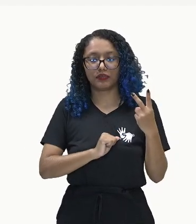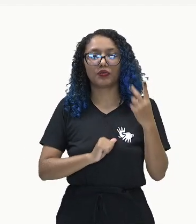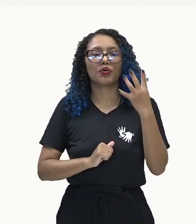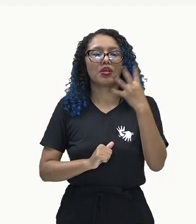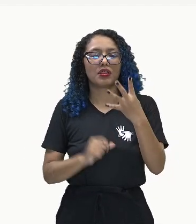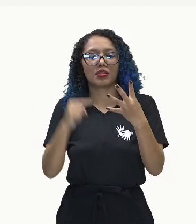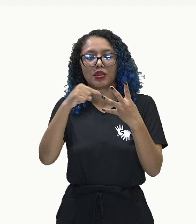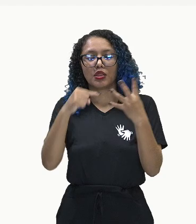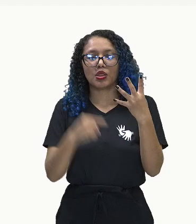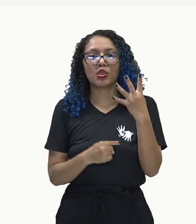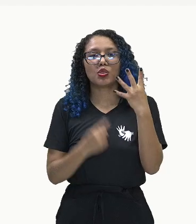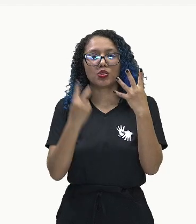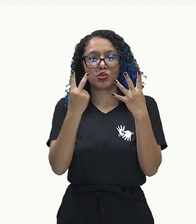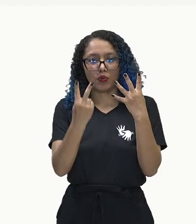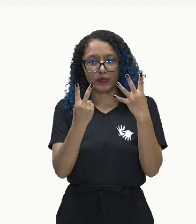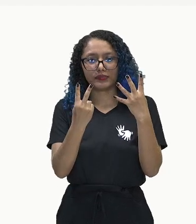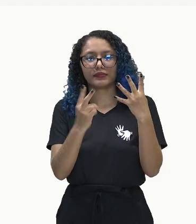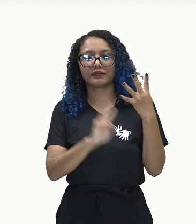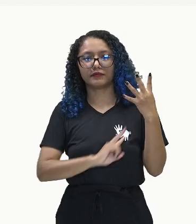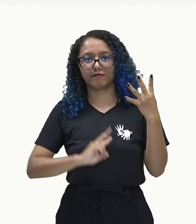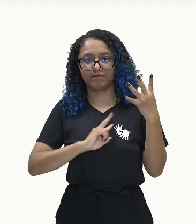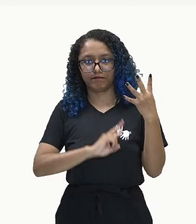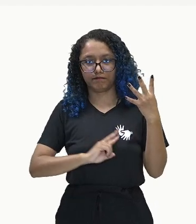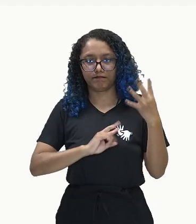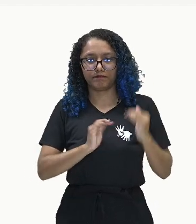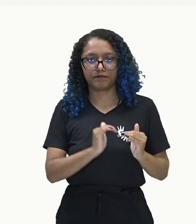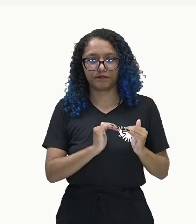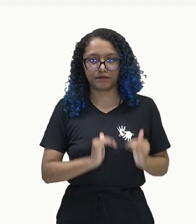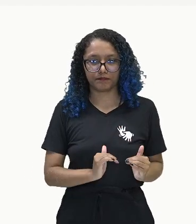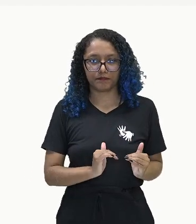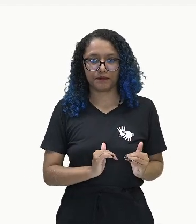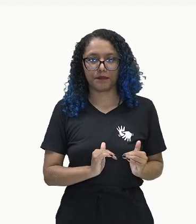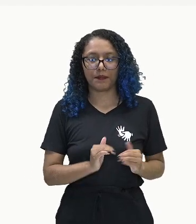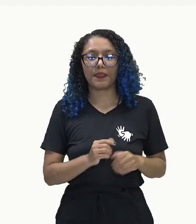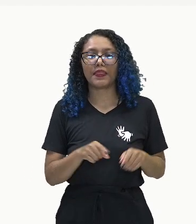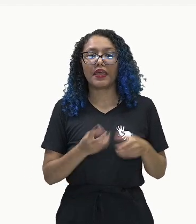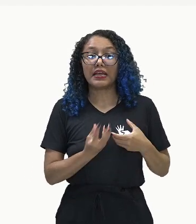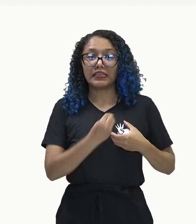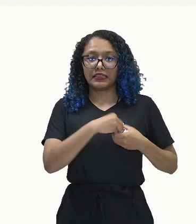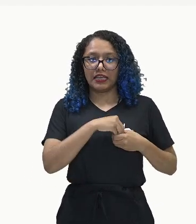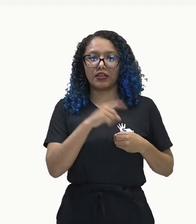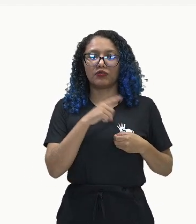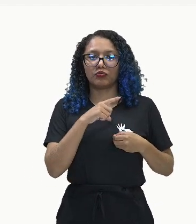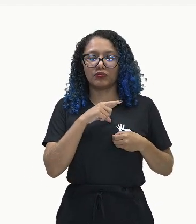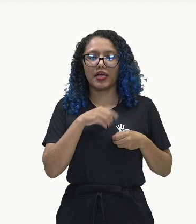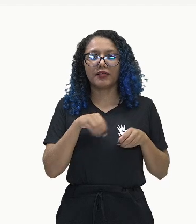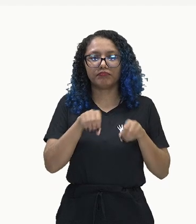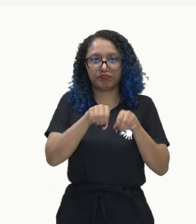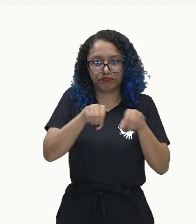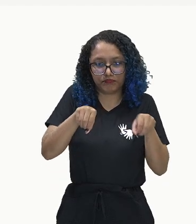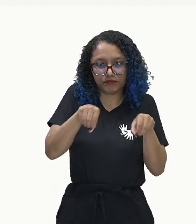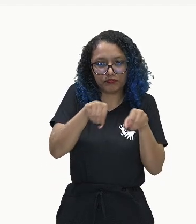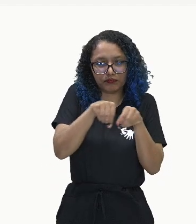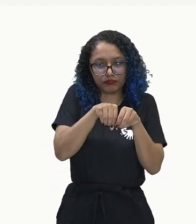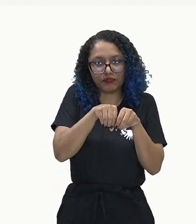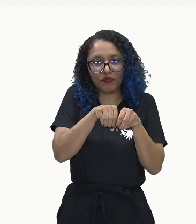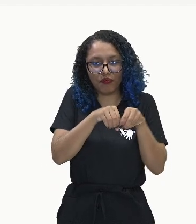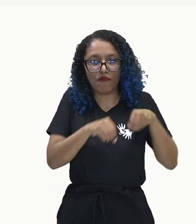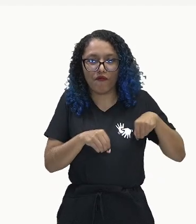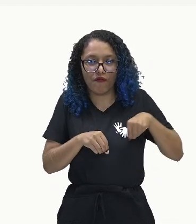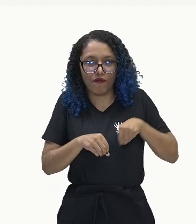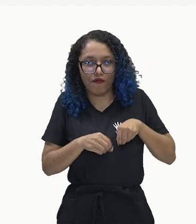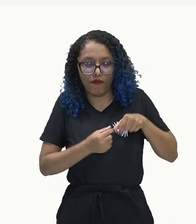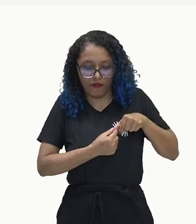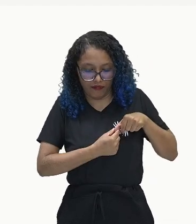as 2 câmaras inferiores. Entre essas câmaras tem as válvulas, né? Que essas válvulas elas ajudam